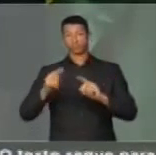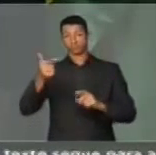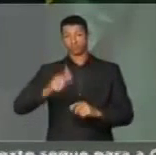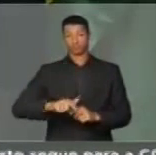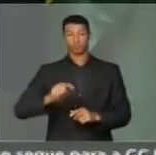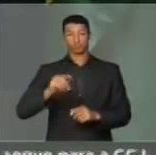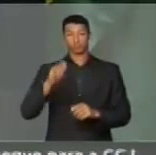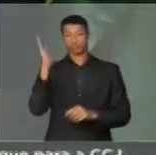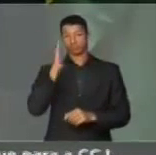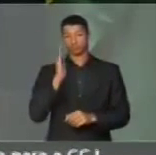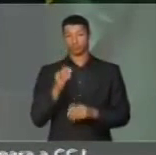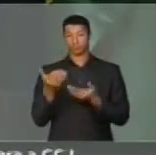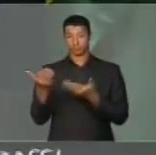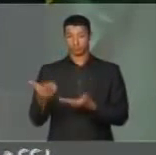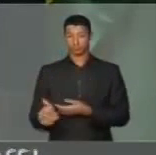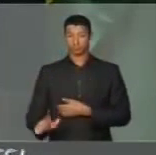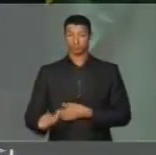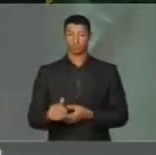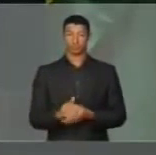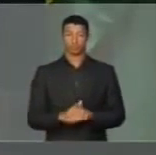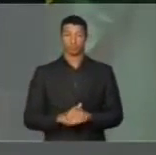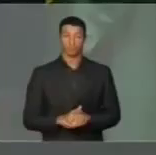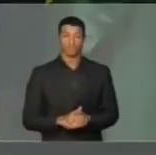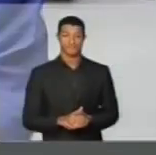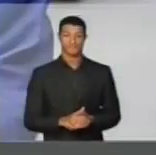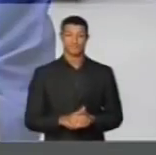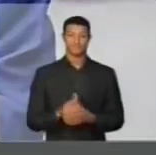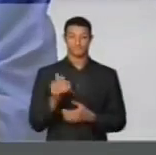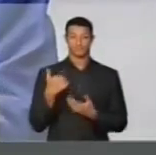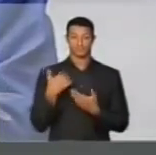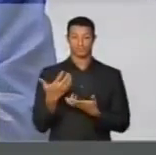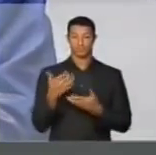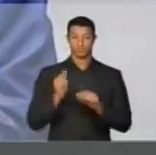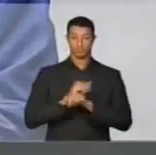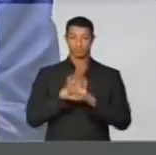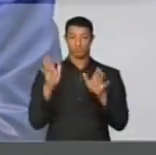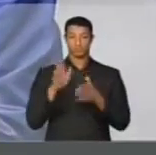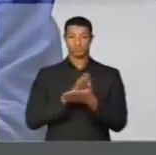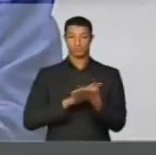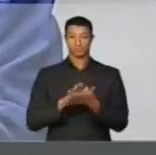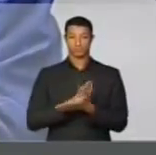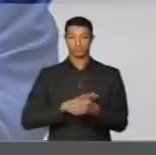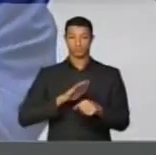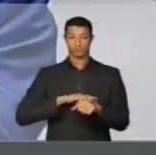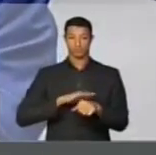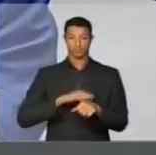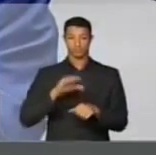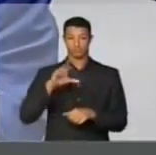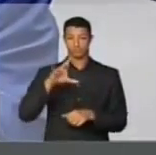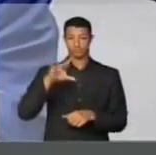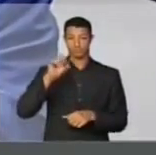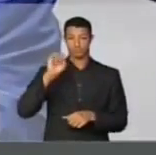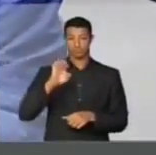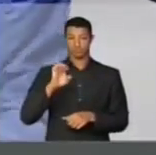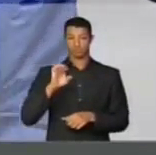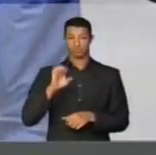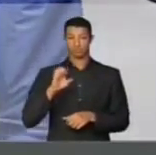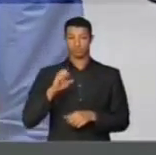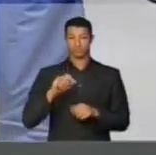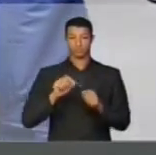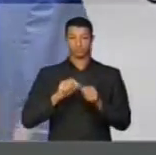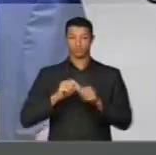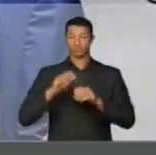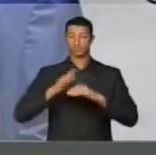cedo com prazer, uma parte a Vossa Excelência. Eu só queria prestar um esclarecimento. Em nenhum momento eu falei da crise que se alastra